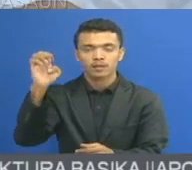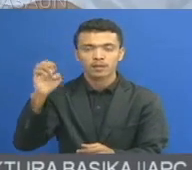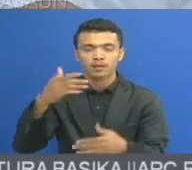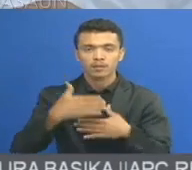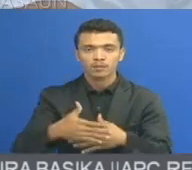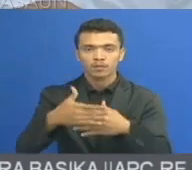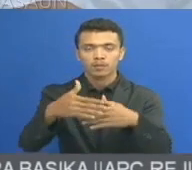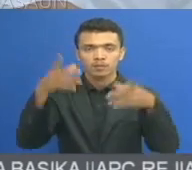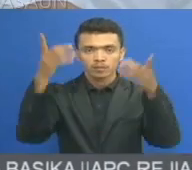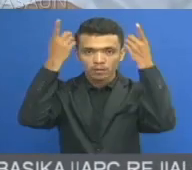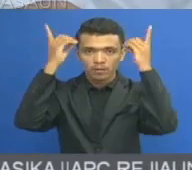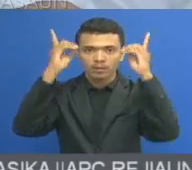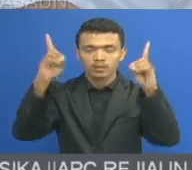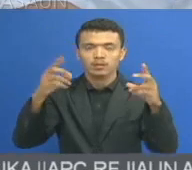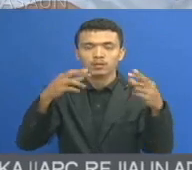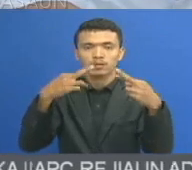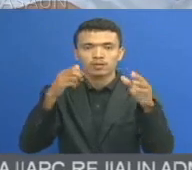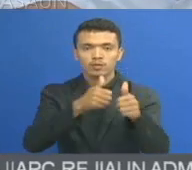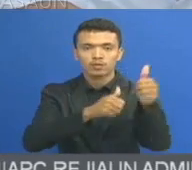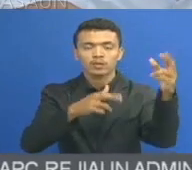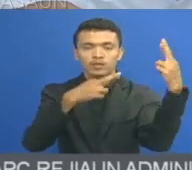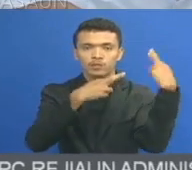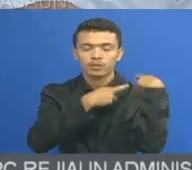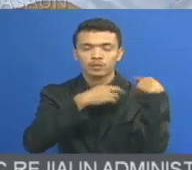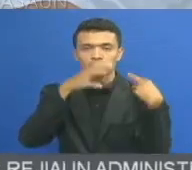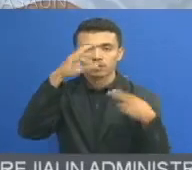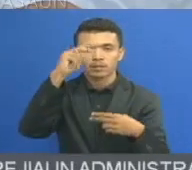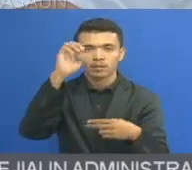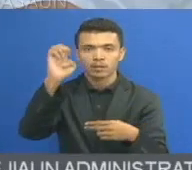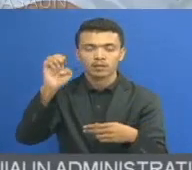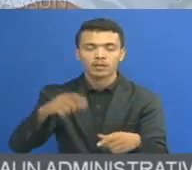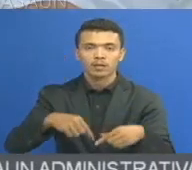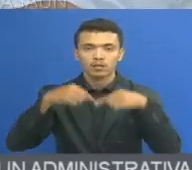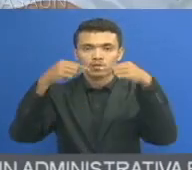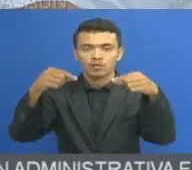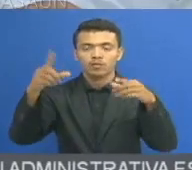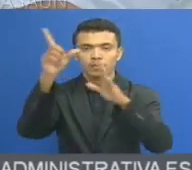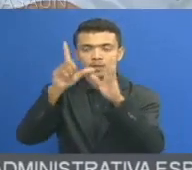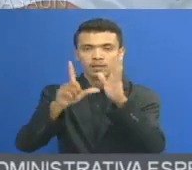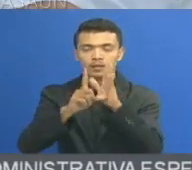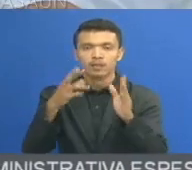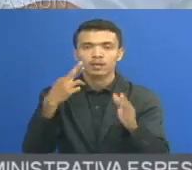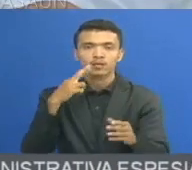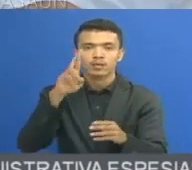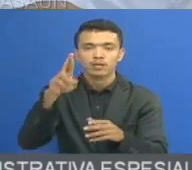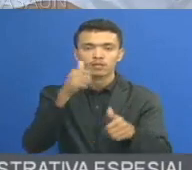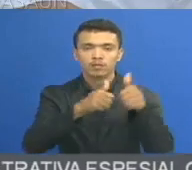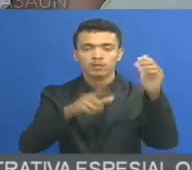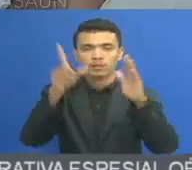procede no decide tuir competência CNE niang atribui ia lei ka. Soluciona tuir lei